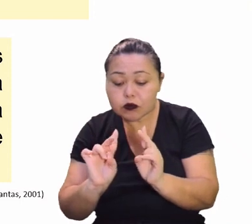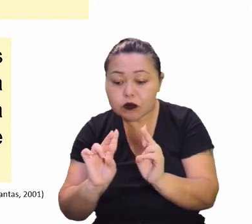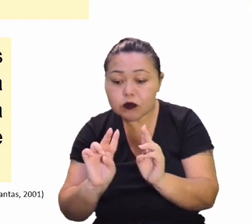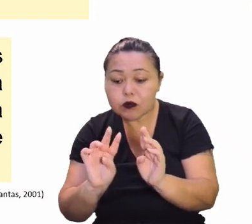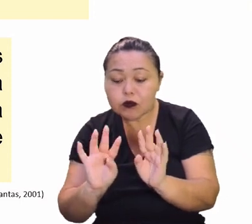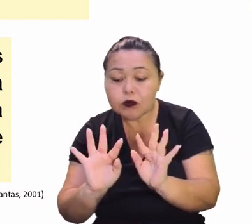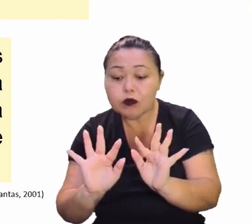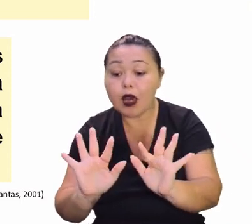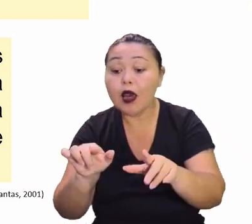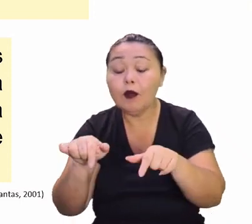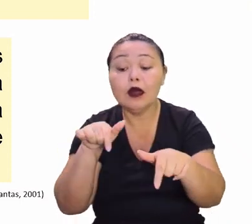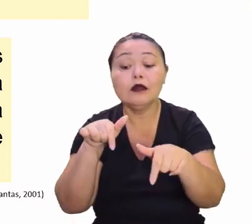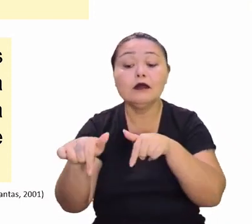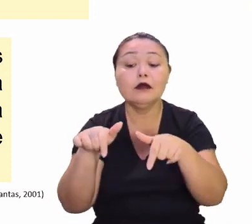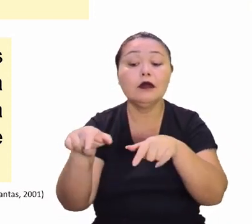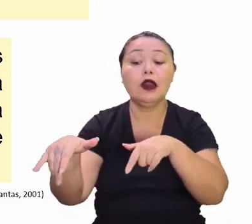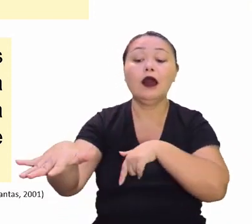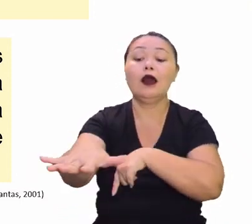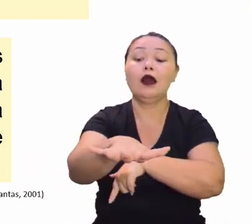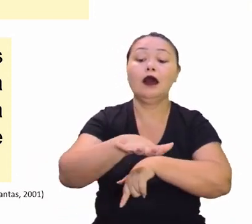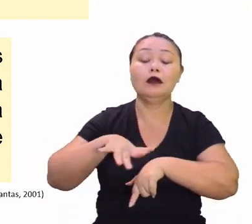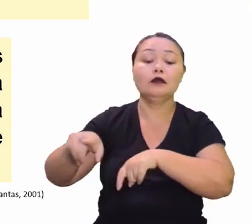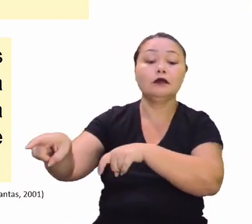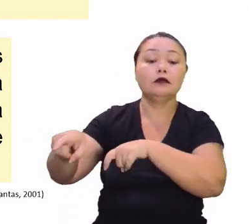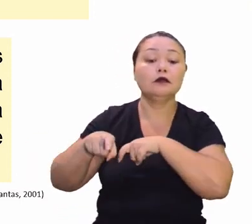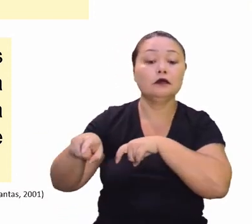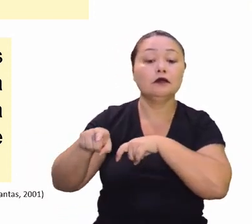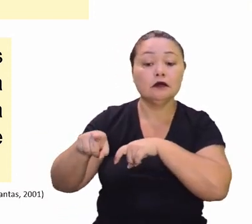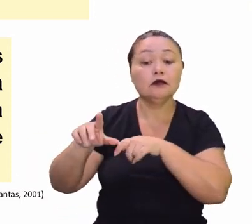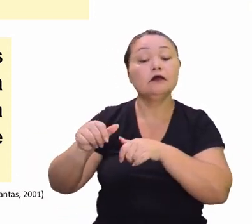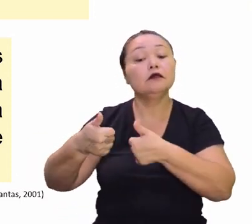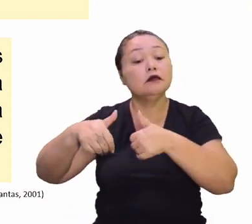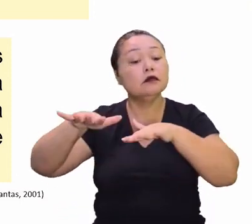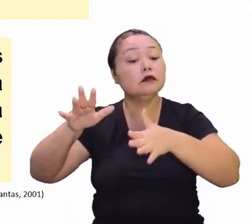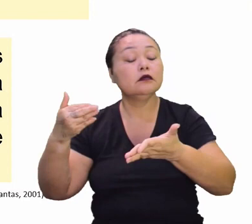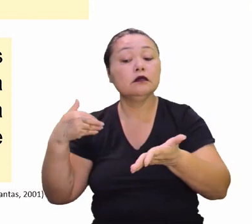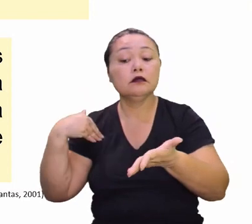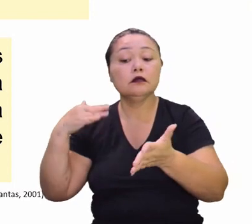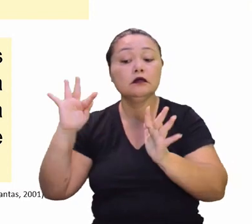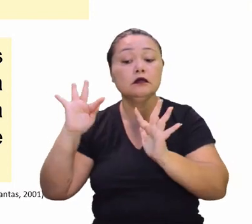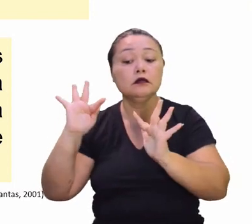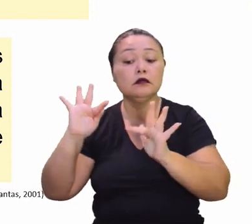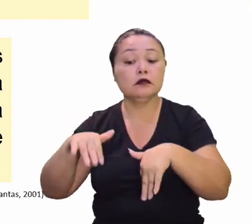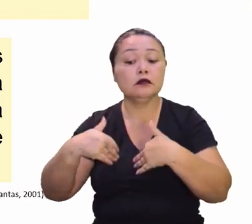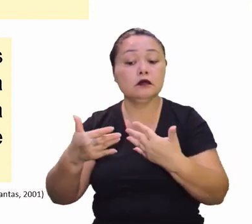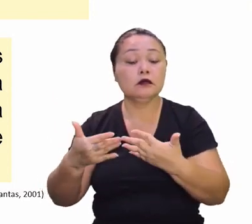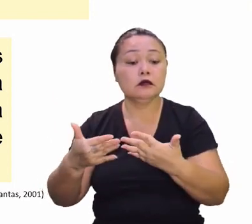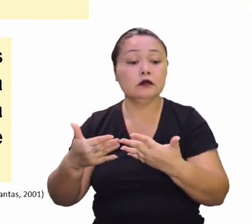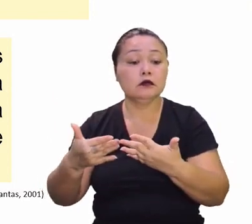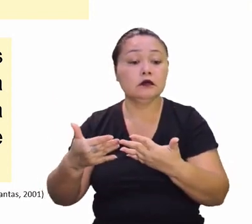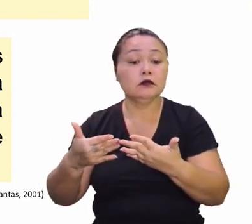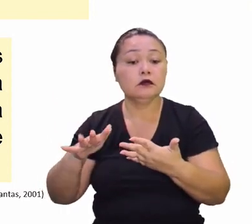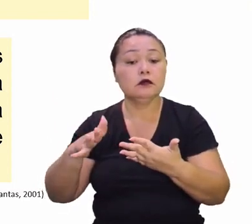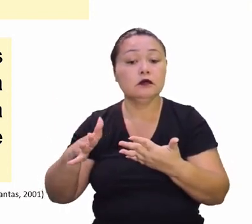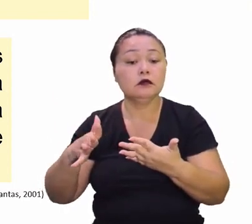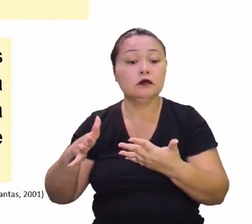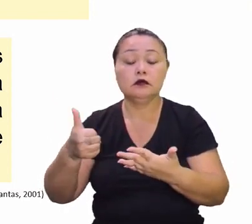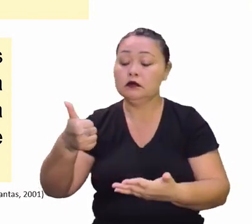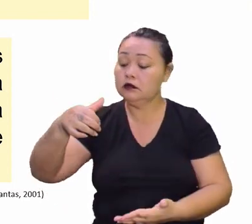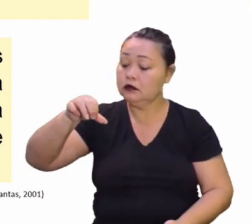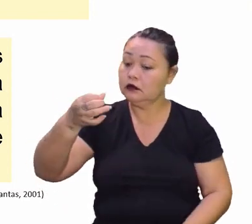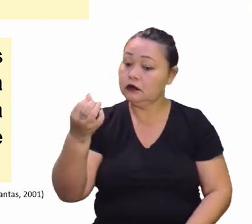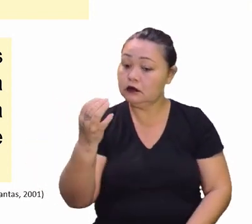em áreas agrícolas, em Porto Velho, implantadas até o final de... Olha só, nós estamos falando lá dos